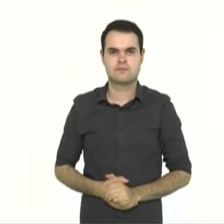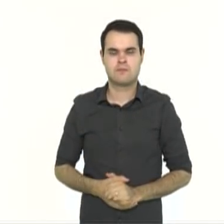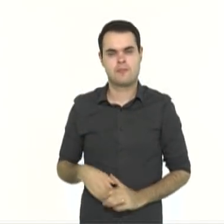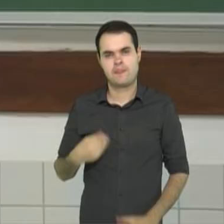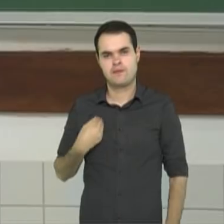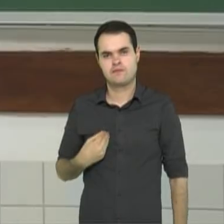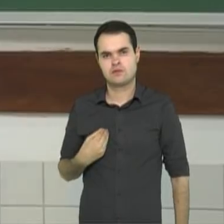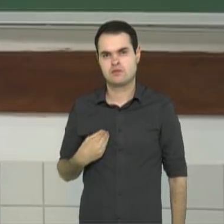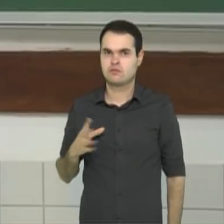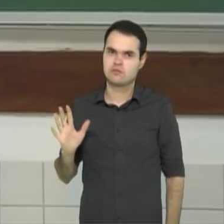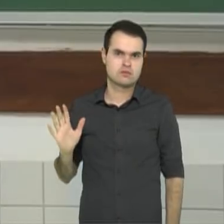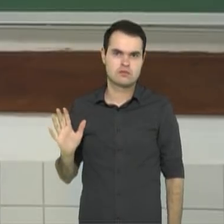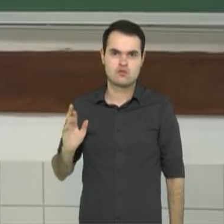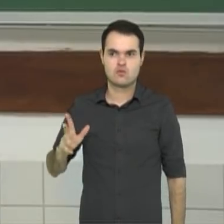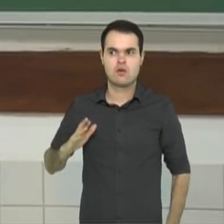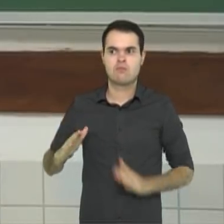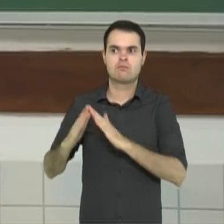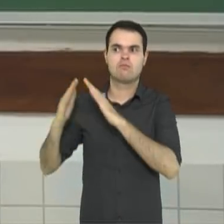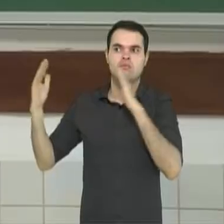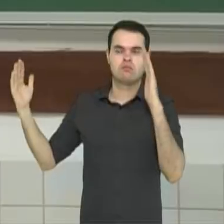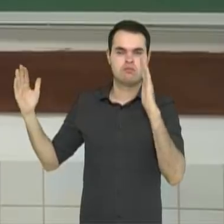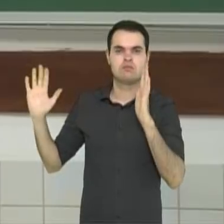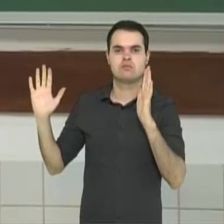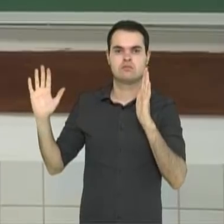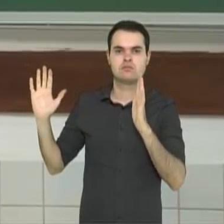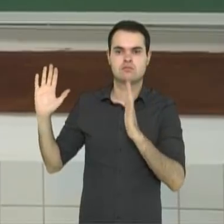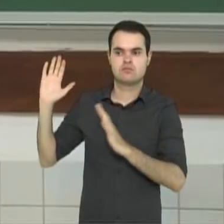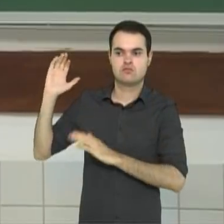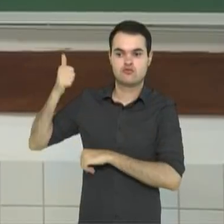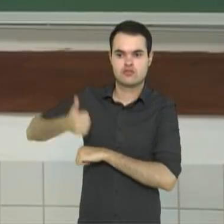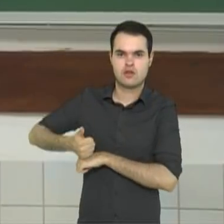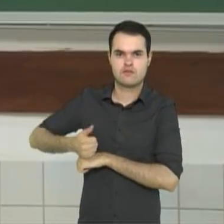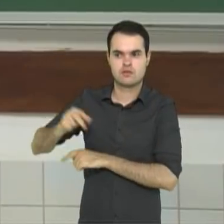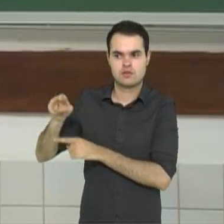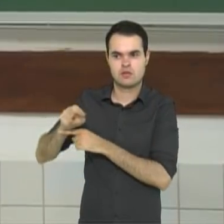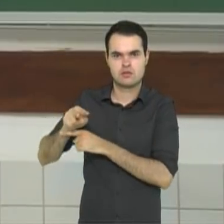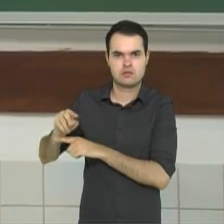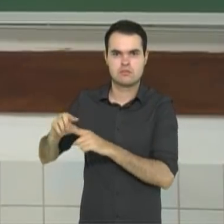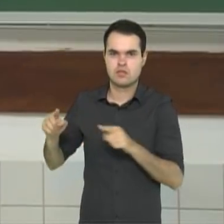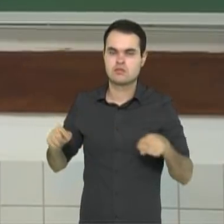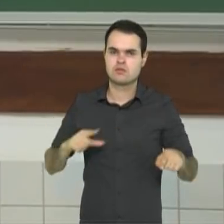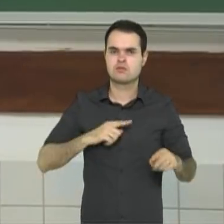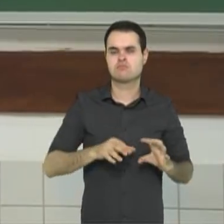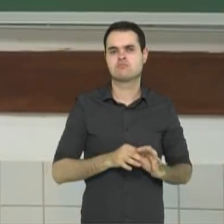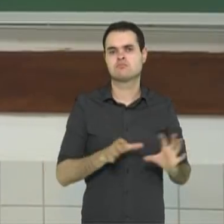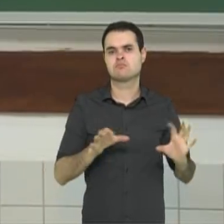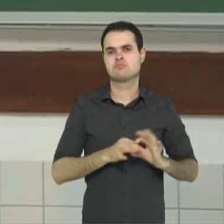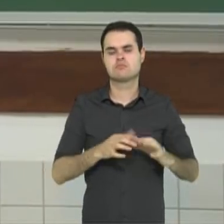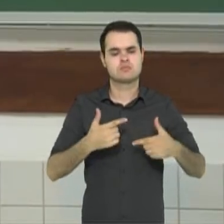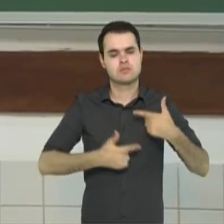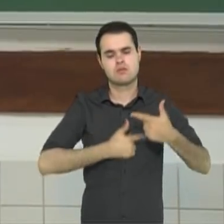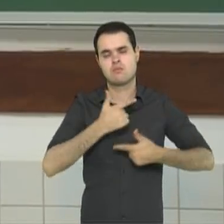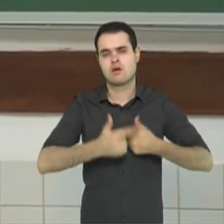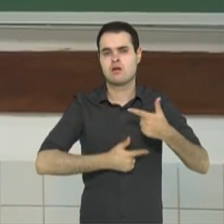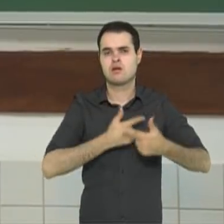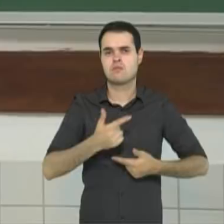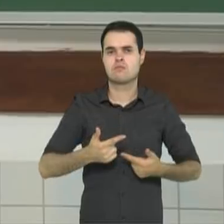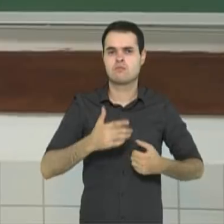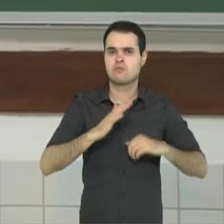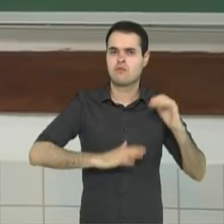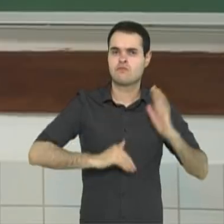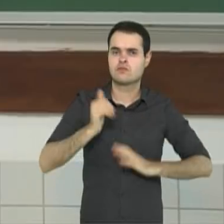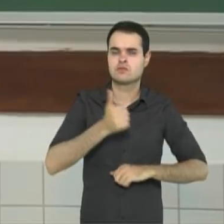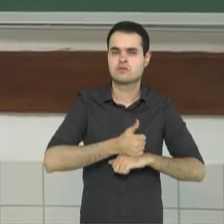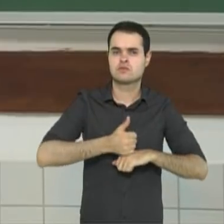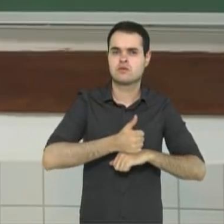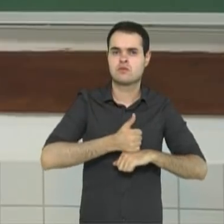claro, não se comparava a casa grande ao dono da criação, porém eles tinham uma certa liberdade, era trabalho, era uma profissão.